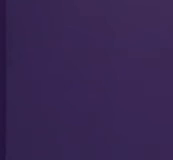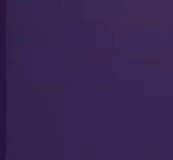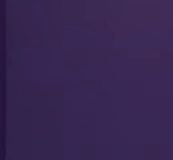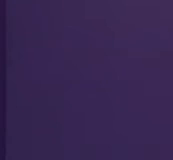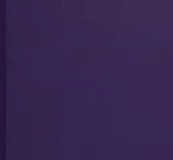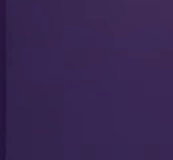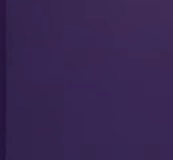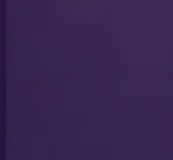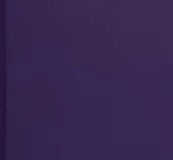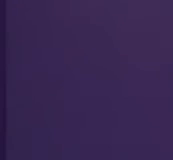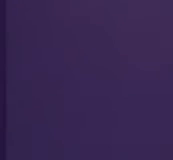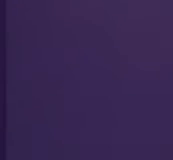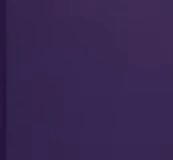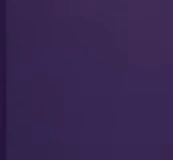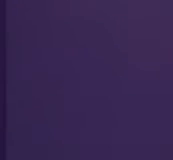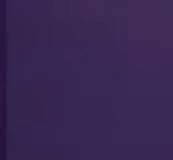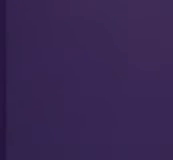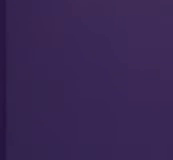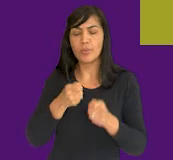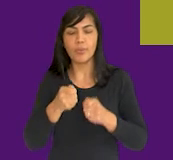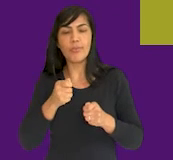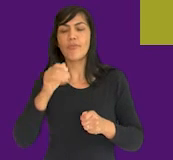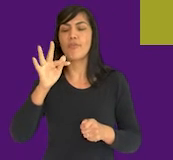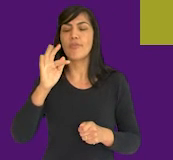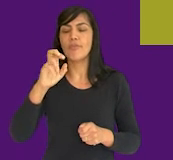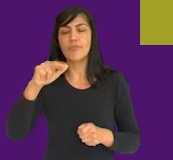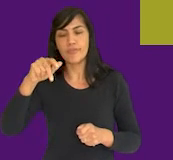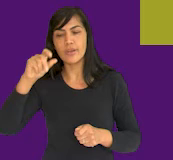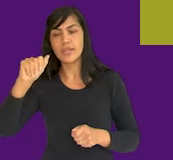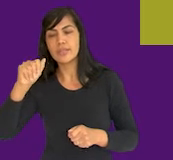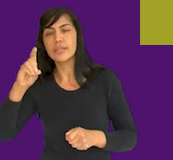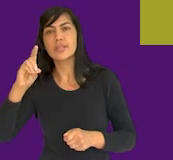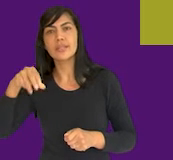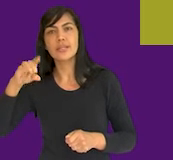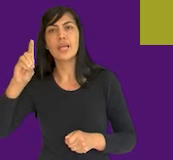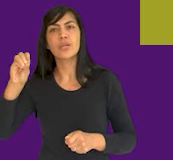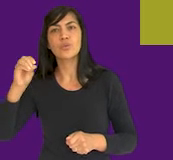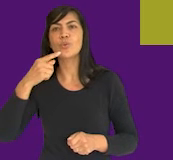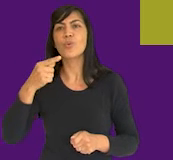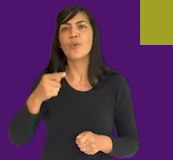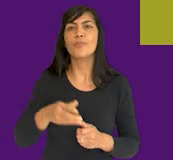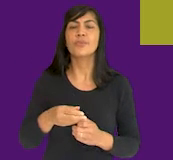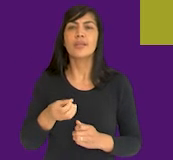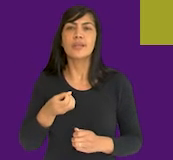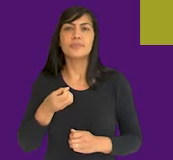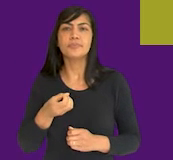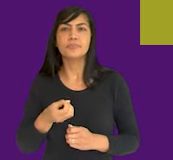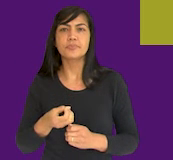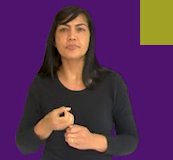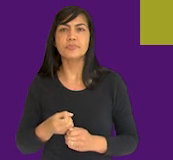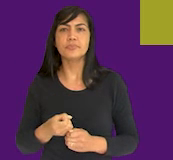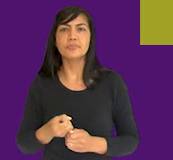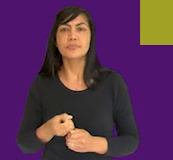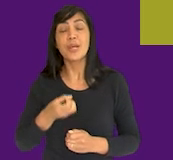Fernando ou nos aqui sejam bem-vindos hello good afternoon good morning desse Sandro Botticelli ainda